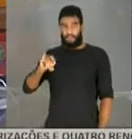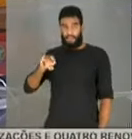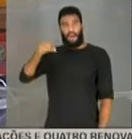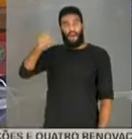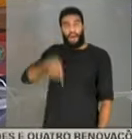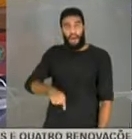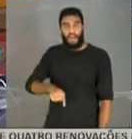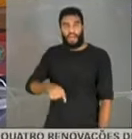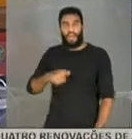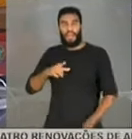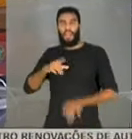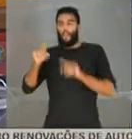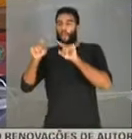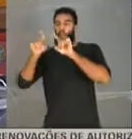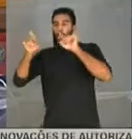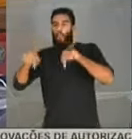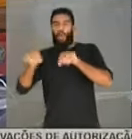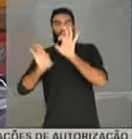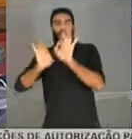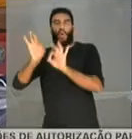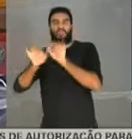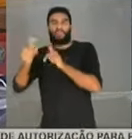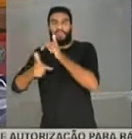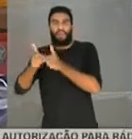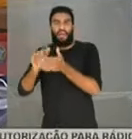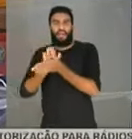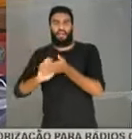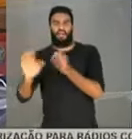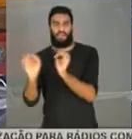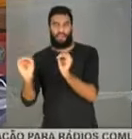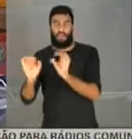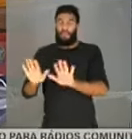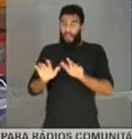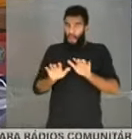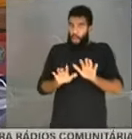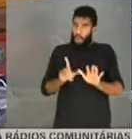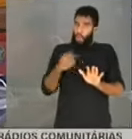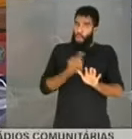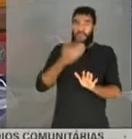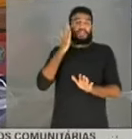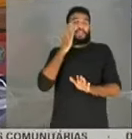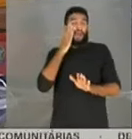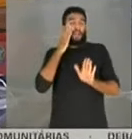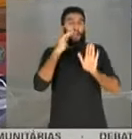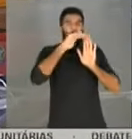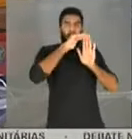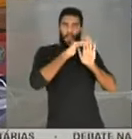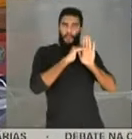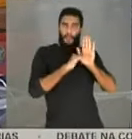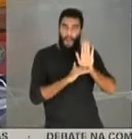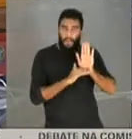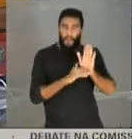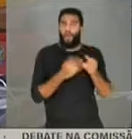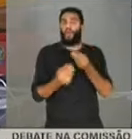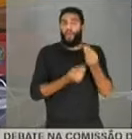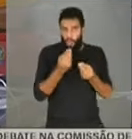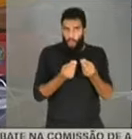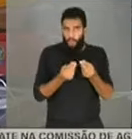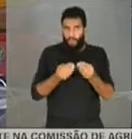sequer plano de trabalho. Normalmente ficamos sabendo das pautas da CPI pela